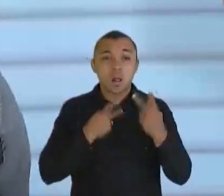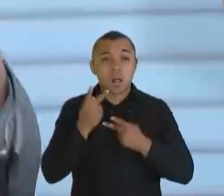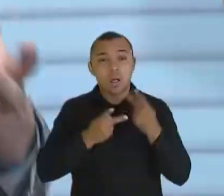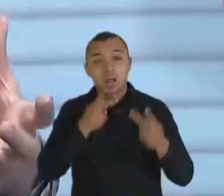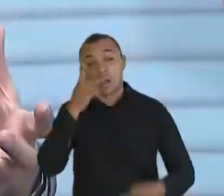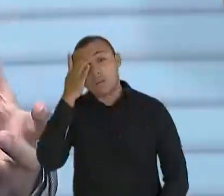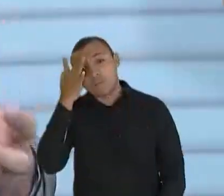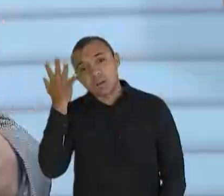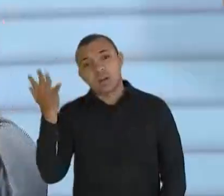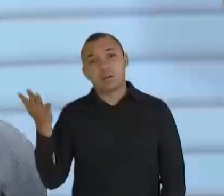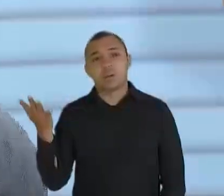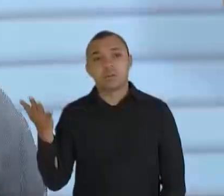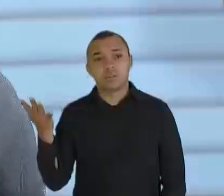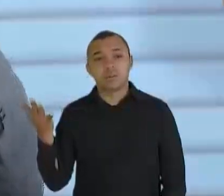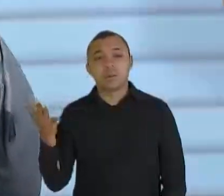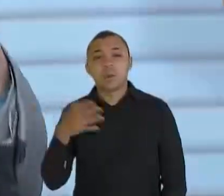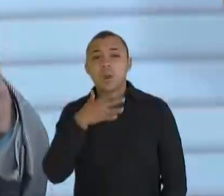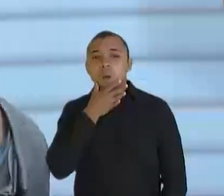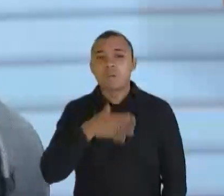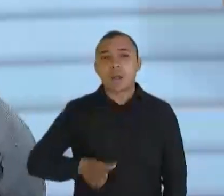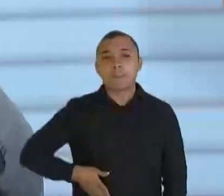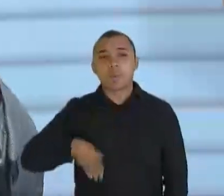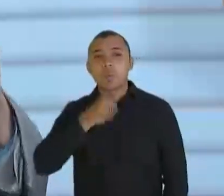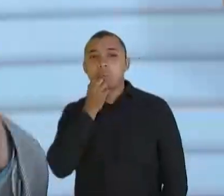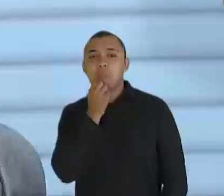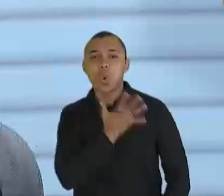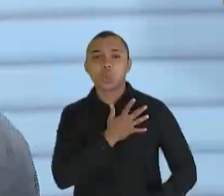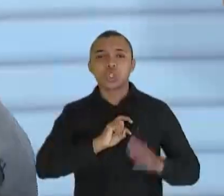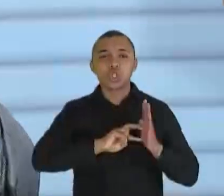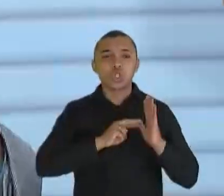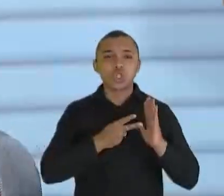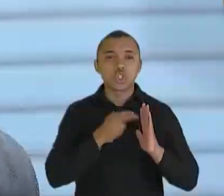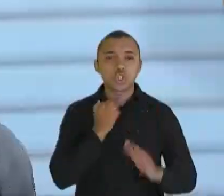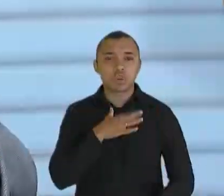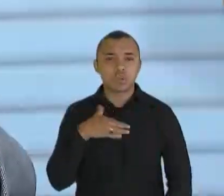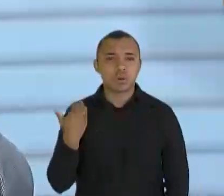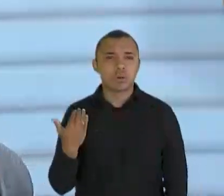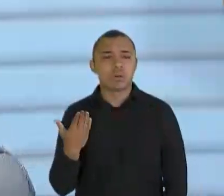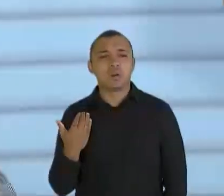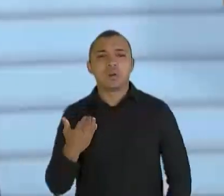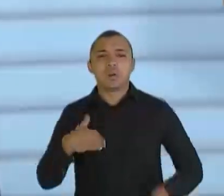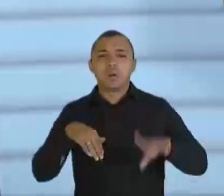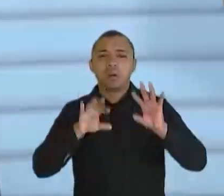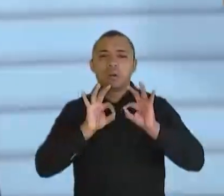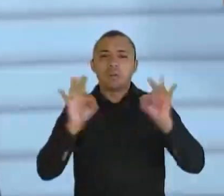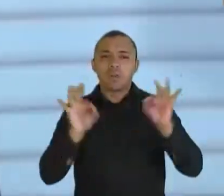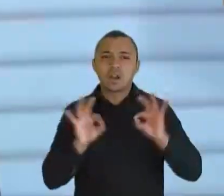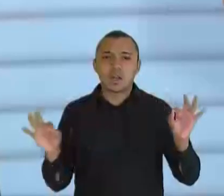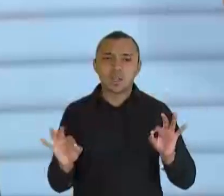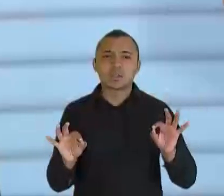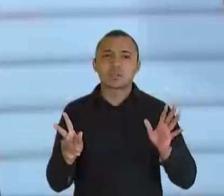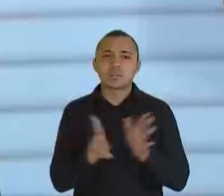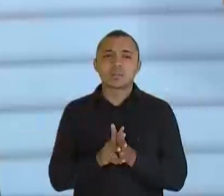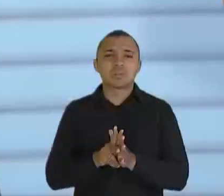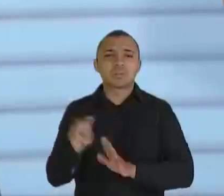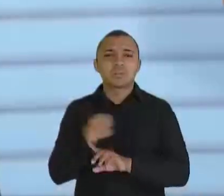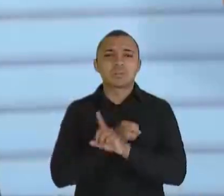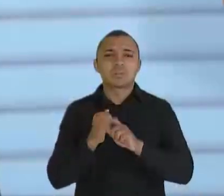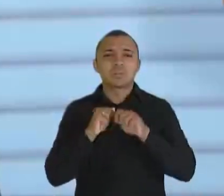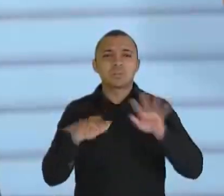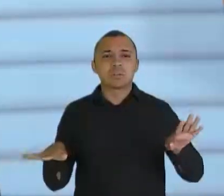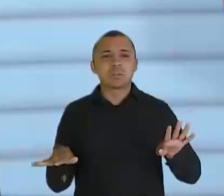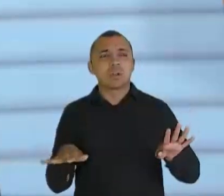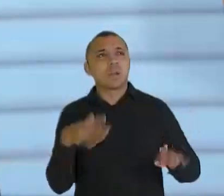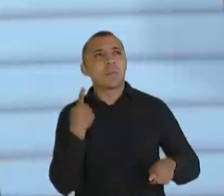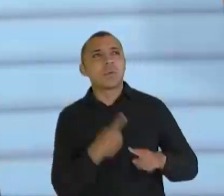De bandido bom, bandido morto. Ou seja, essas saídas do populismo penal, né? Como se o problema no Brasil fosse falta de